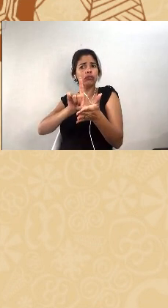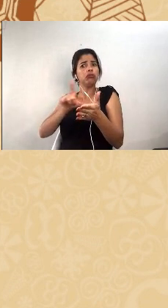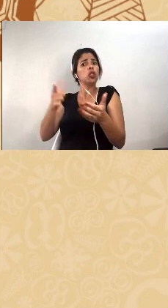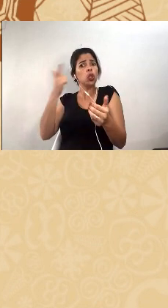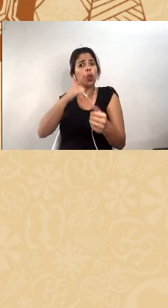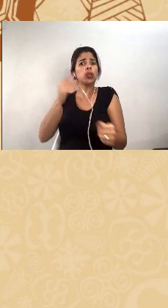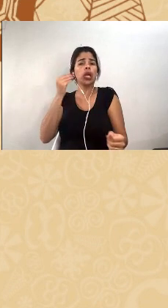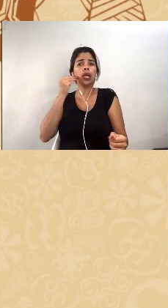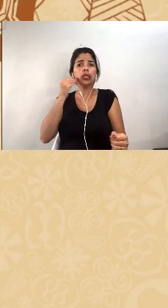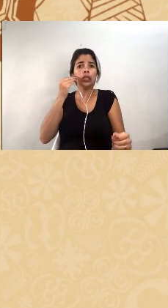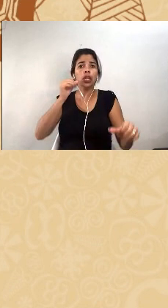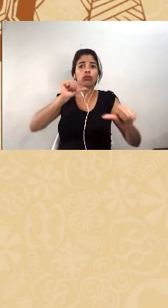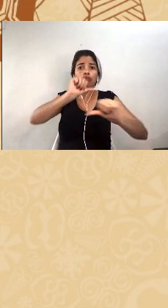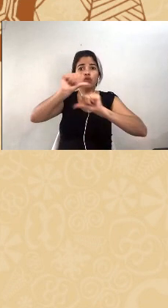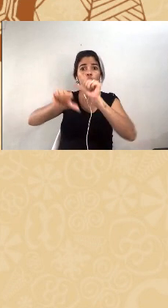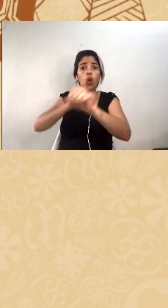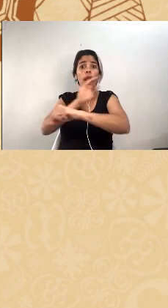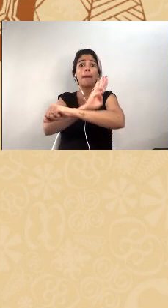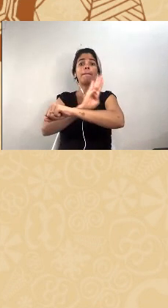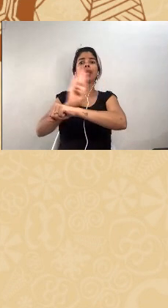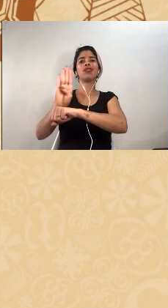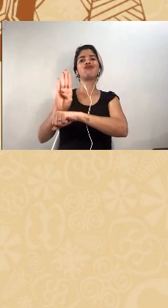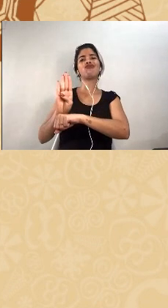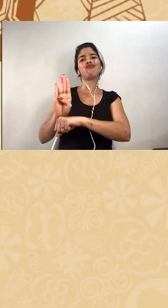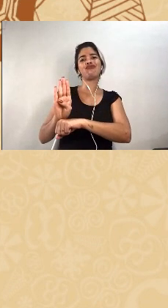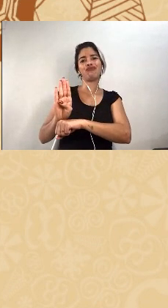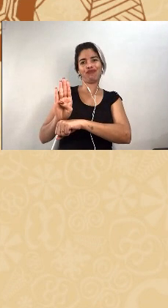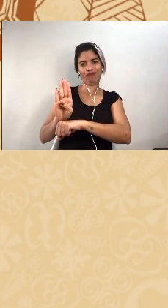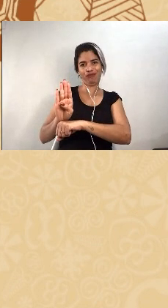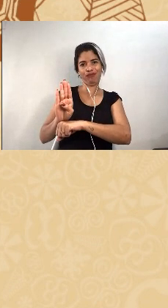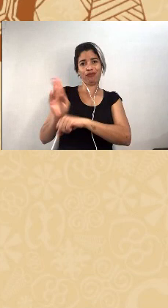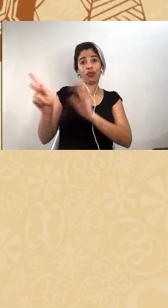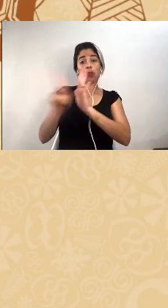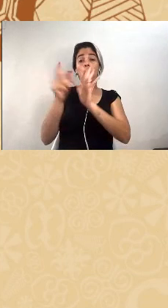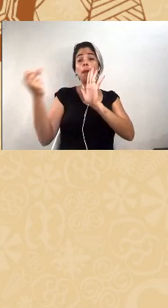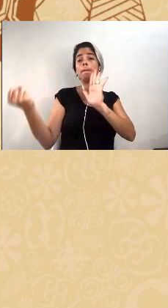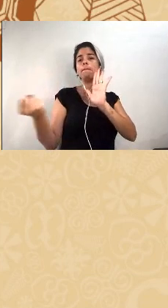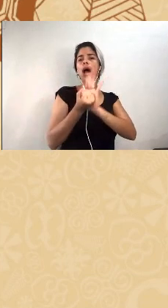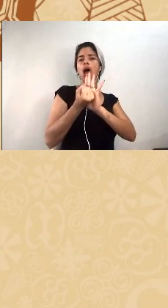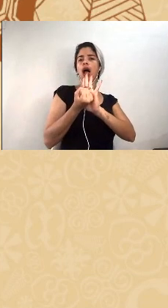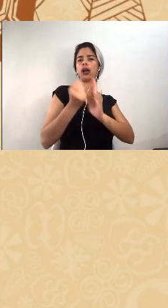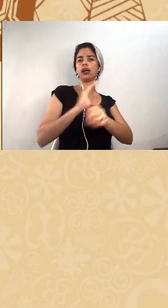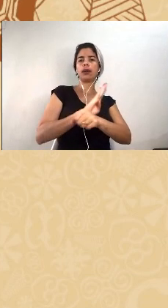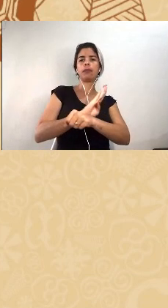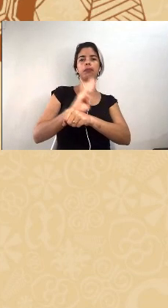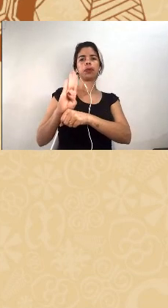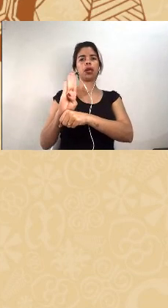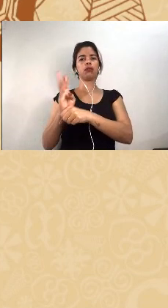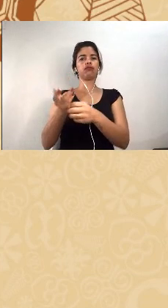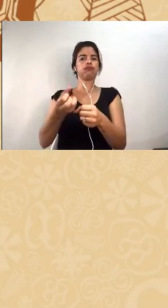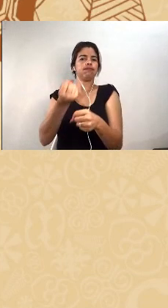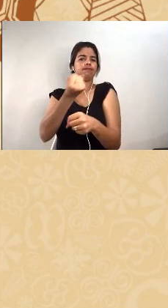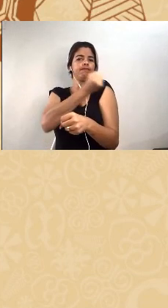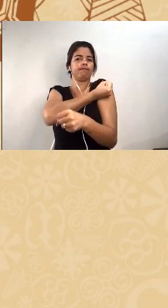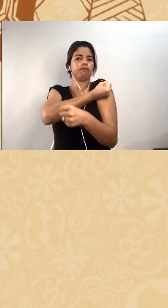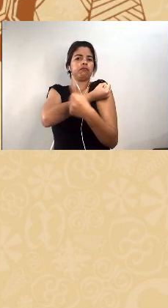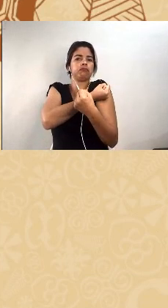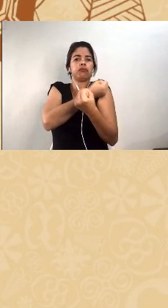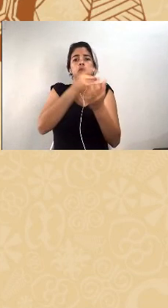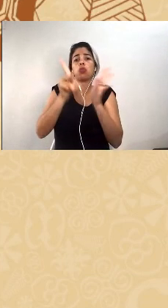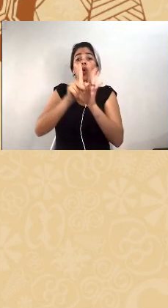nos tornarmos brancos com os símbolos da branquitude que carregamos todos os dias.